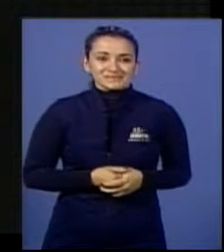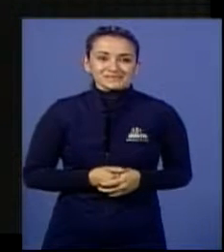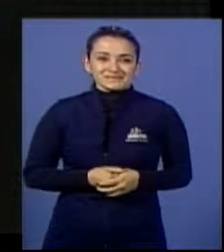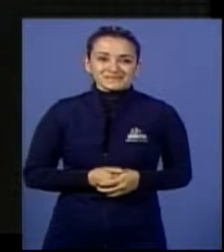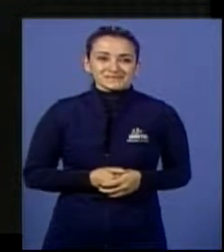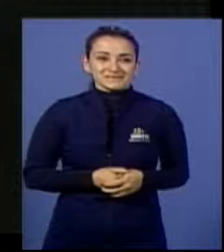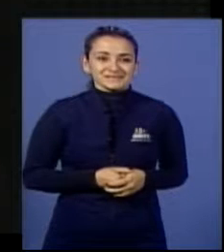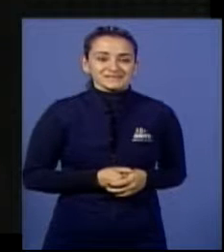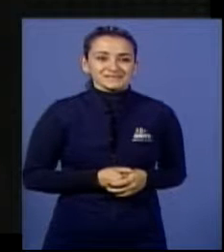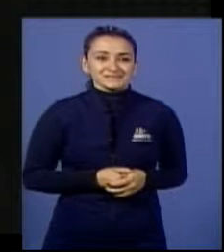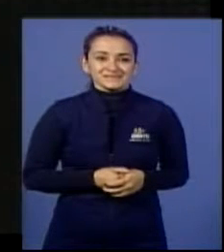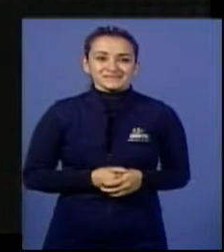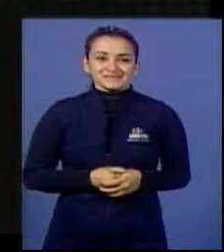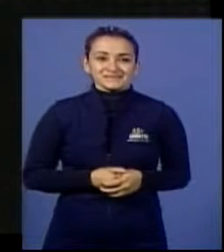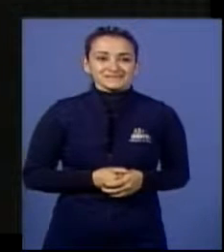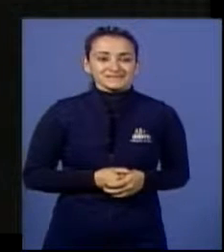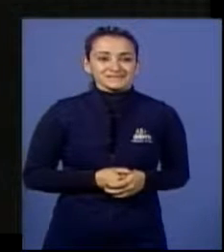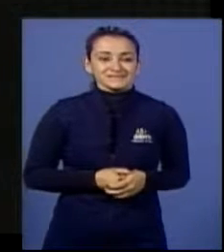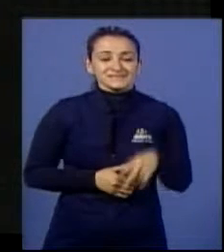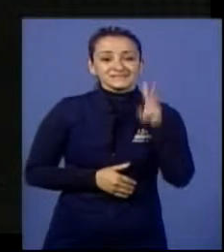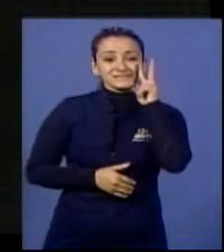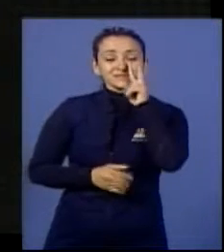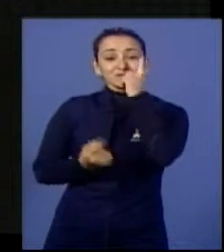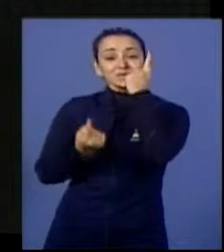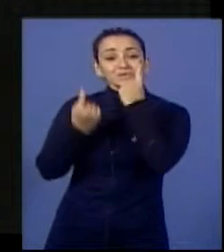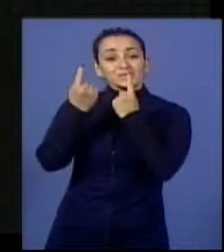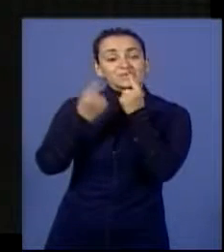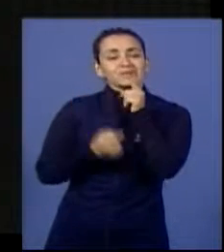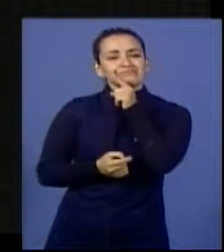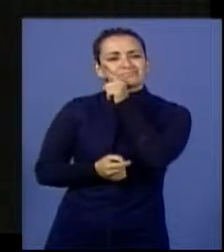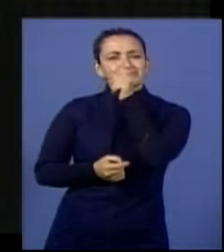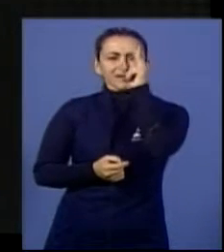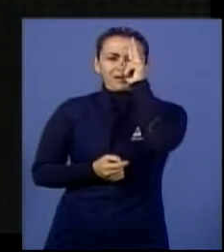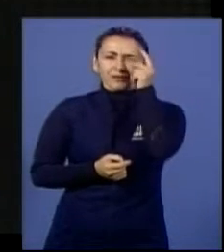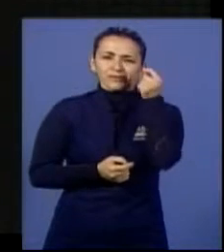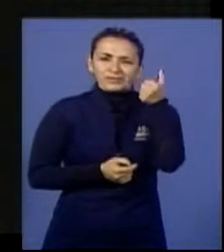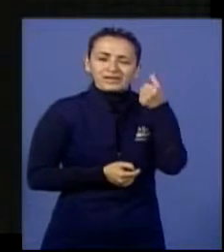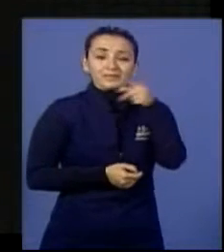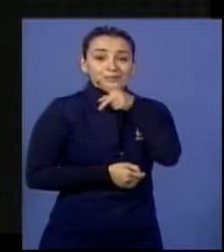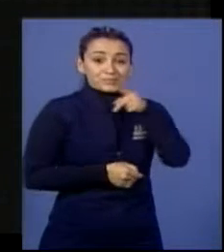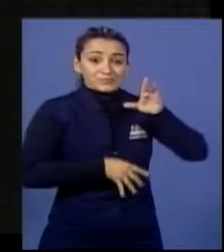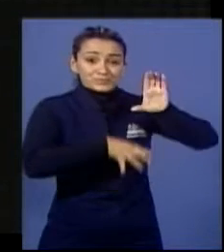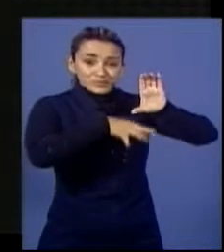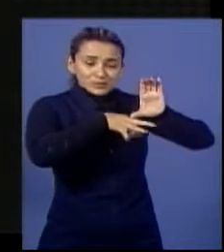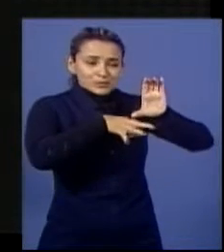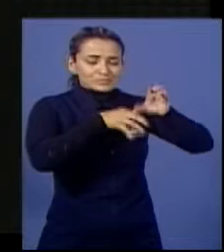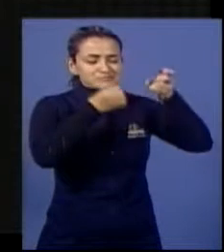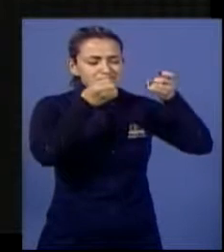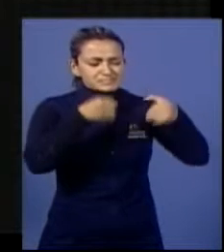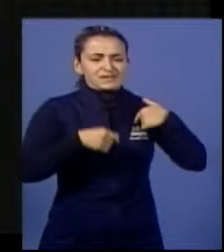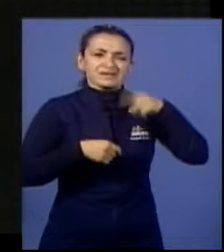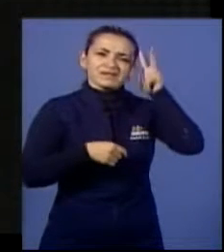Ah. Brincadeira, hein? Brincadeira. Alguma coisa eu lembro, que se você tomar o da perna, você morre.